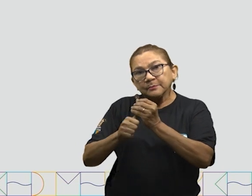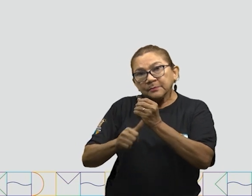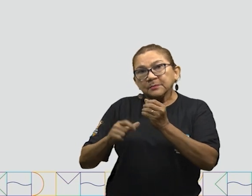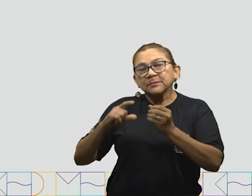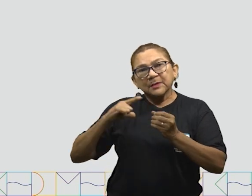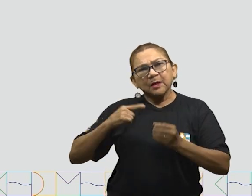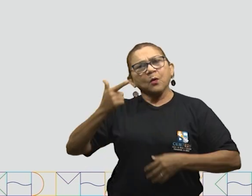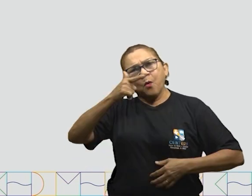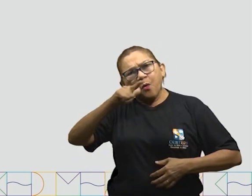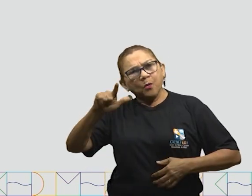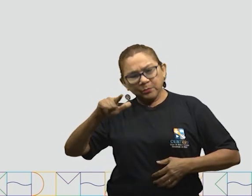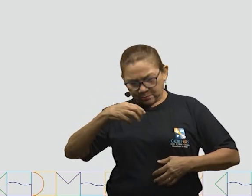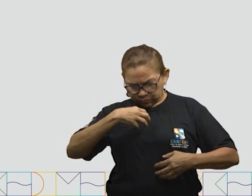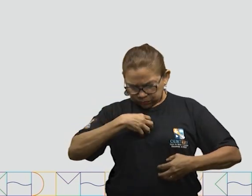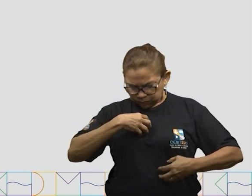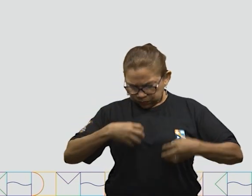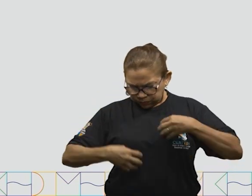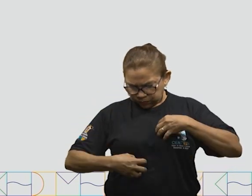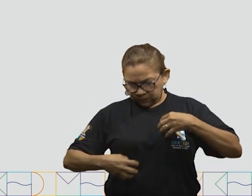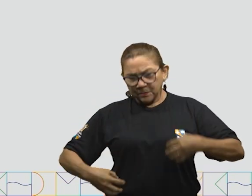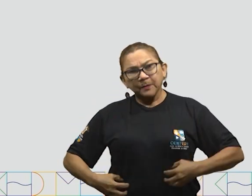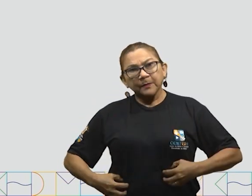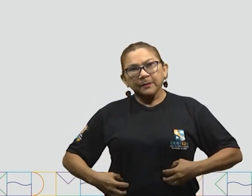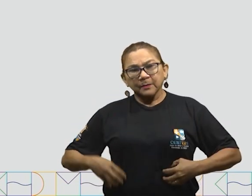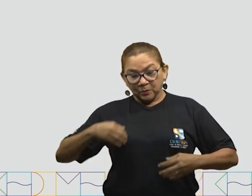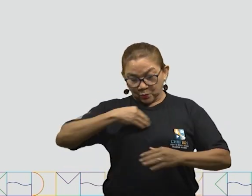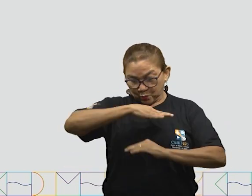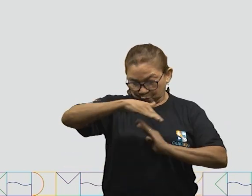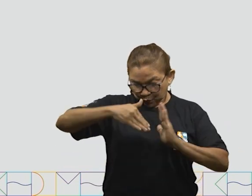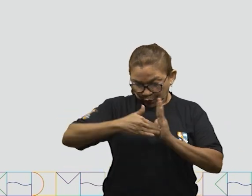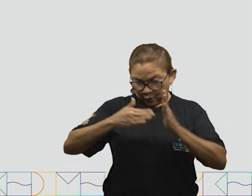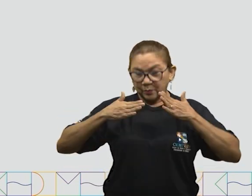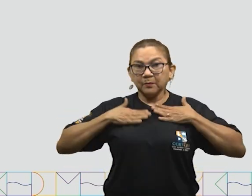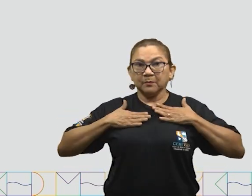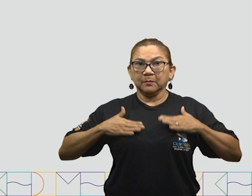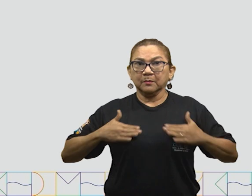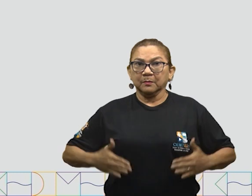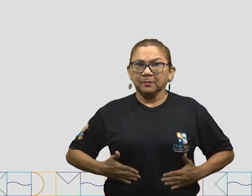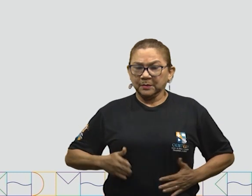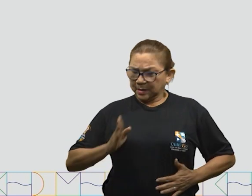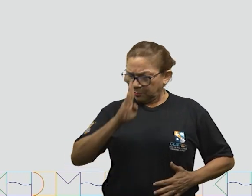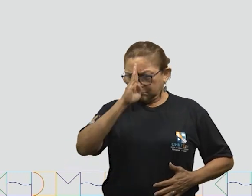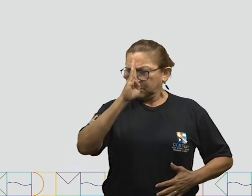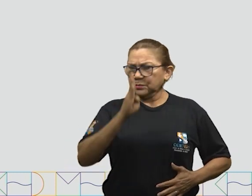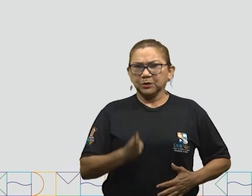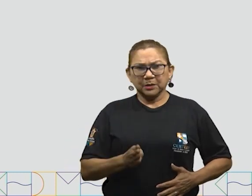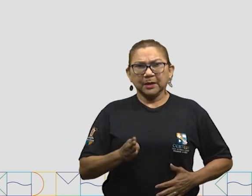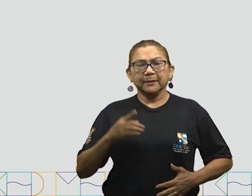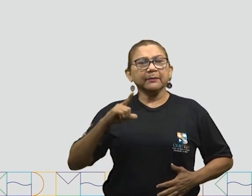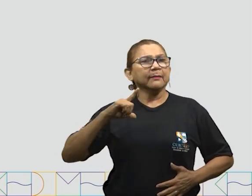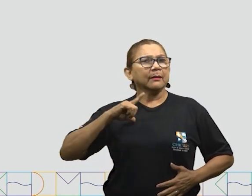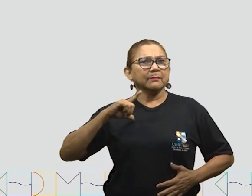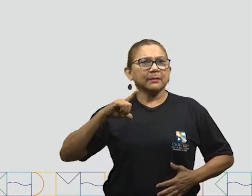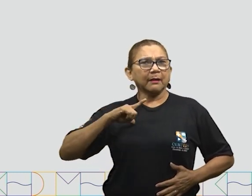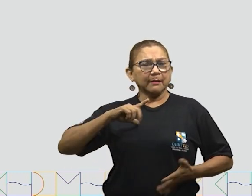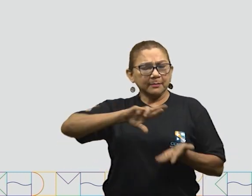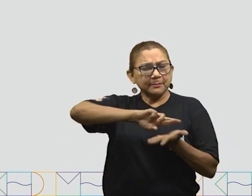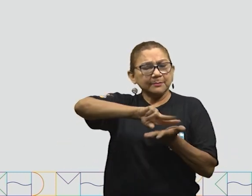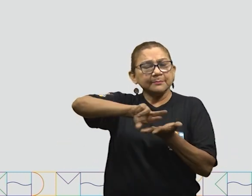digestão. Porém, como eles não fazem parte do tubo digestivo diretamente, eles são chamados de